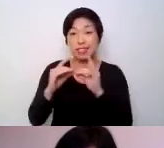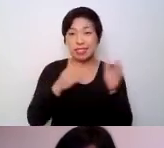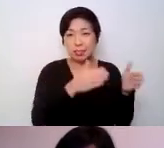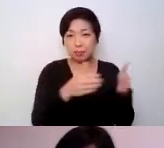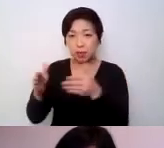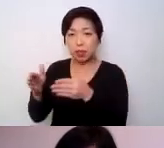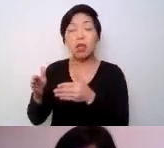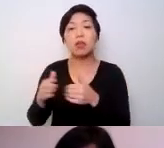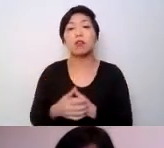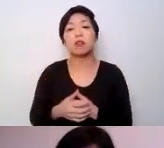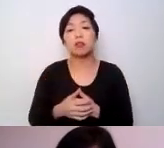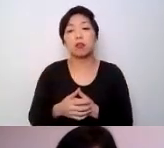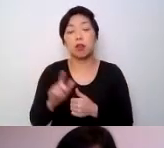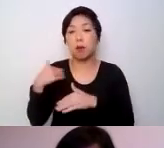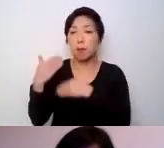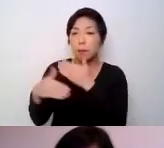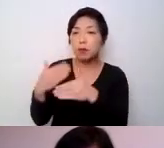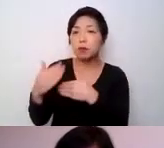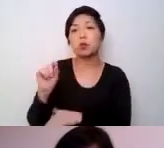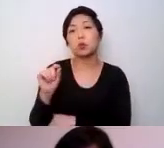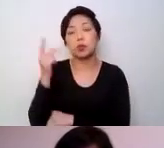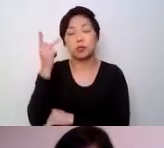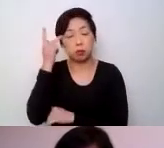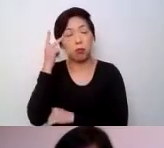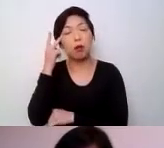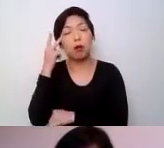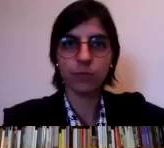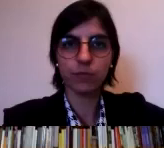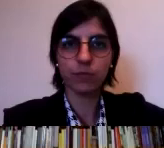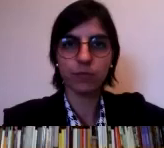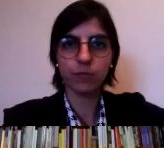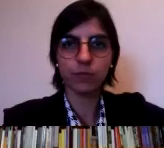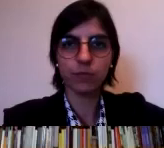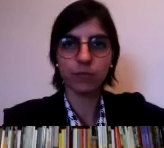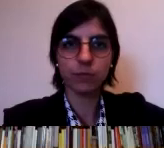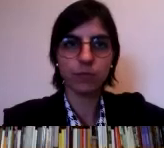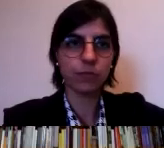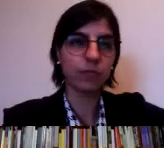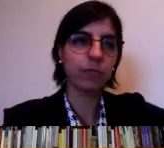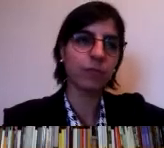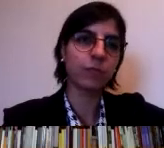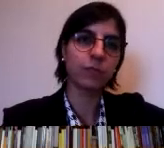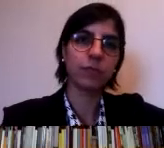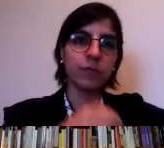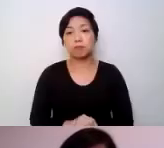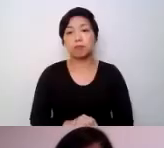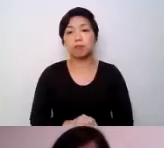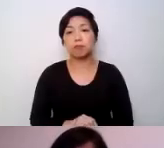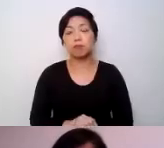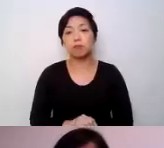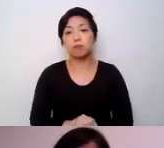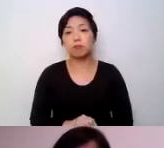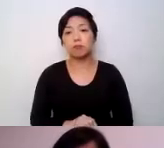por um processo hoje os cemitérios de São Paulo inclusive que é um processo de concessão de uma